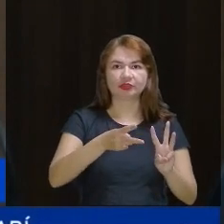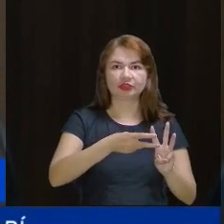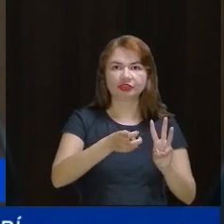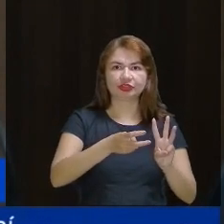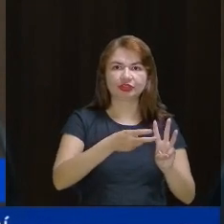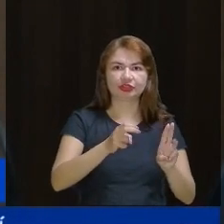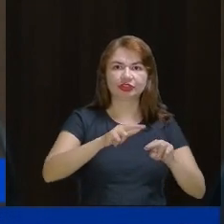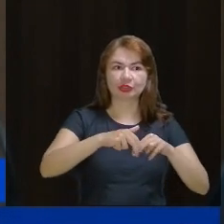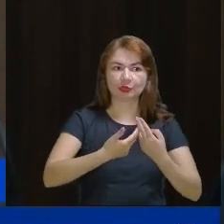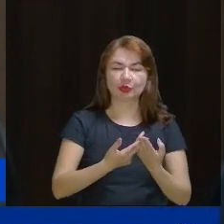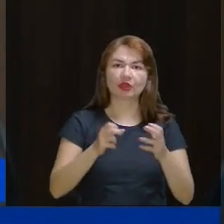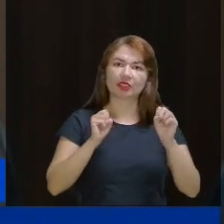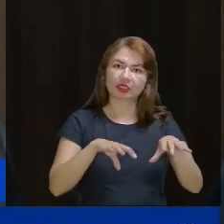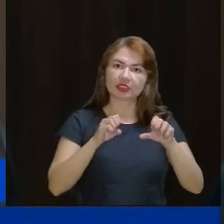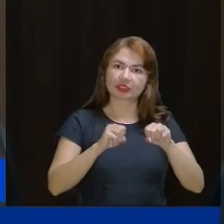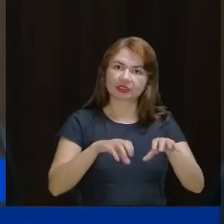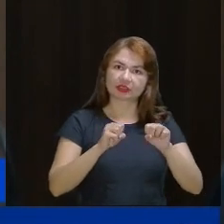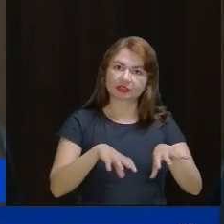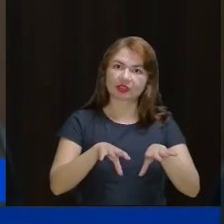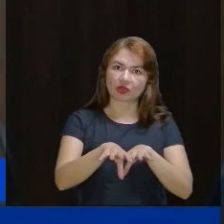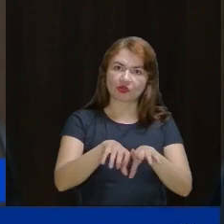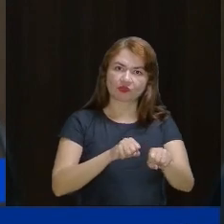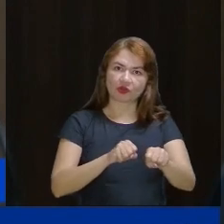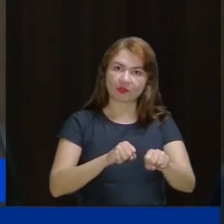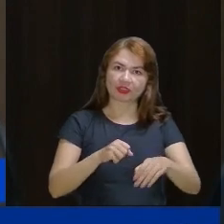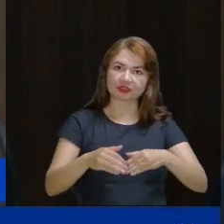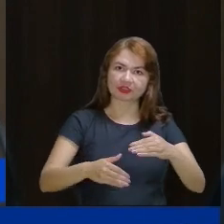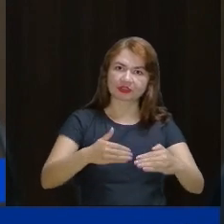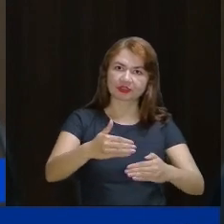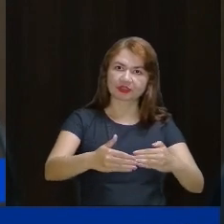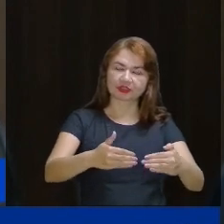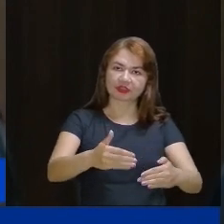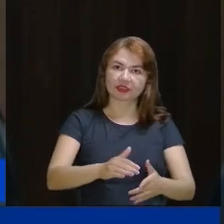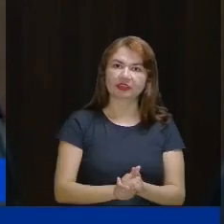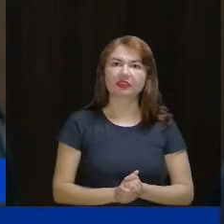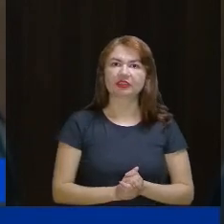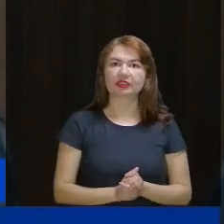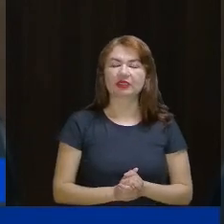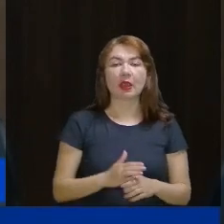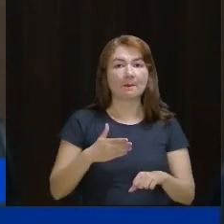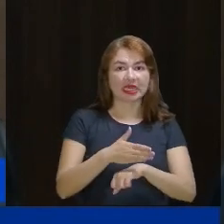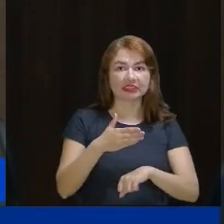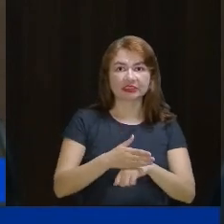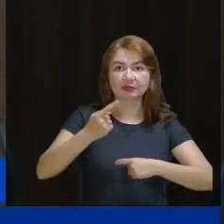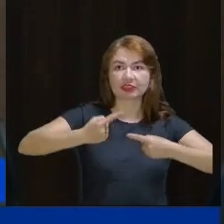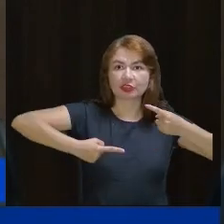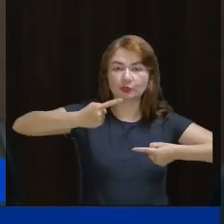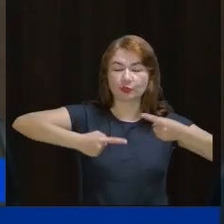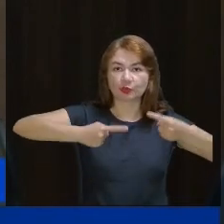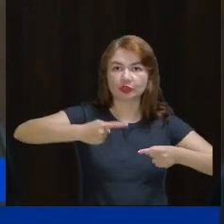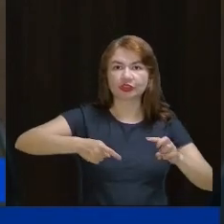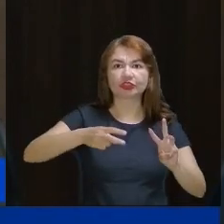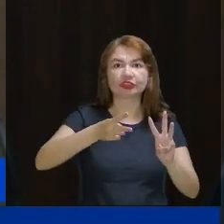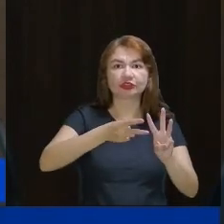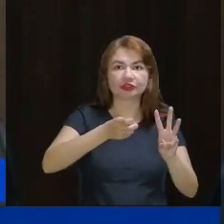Educação, formação continuada a dos professores para a promoção da participação política dos nossos